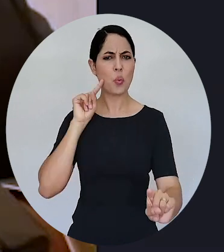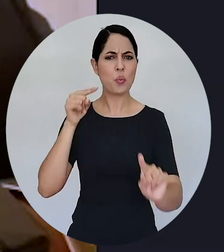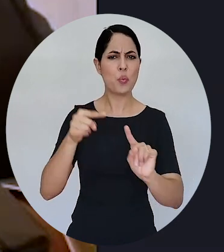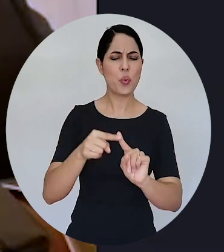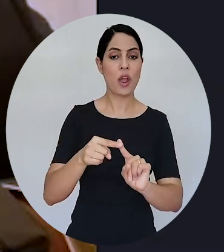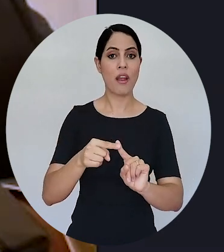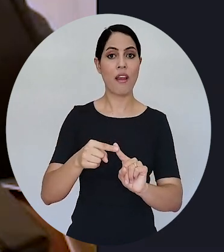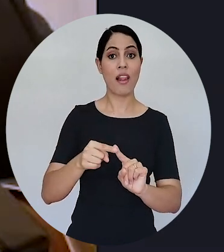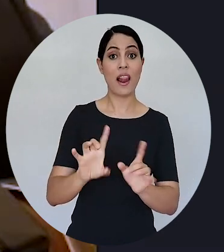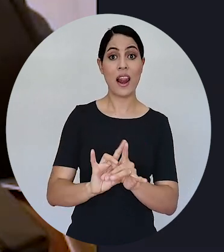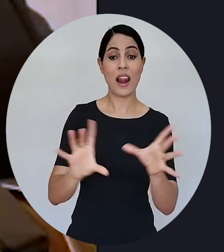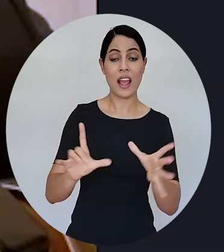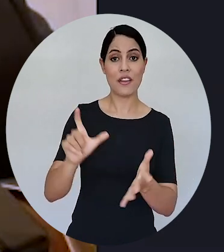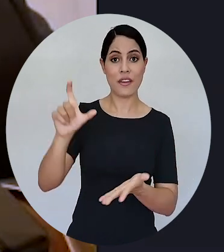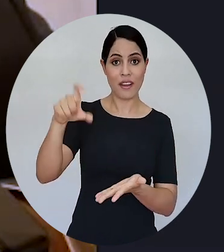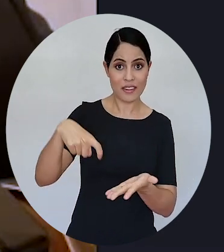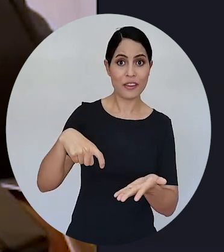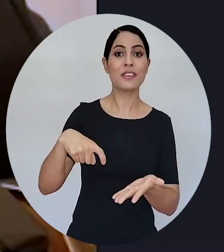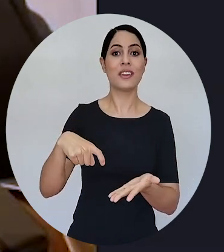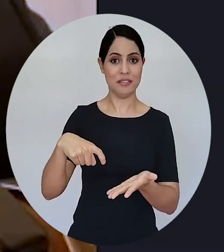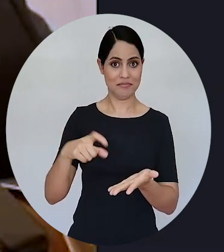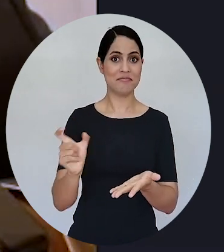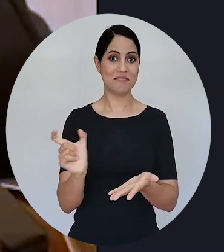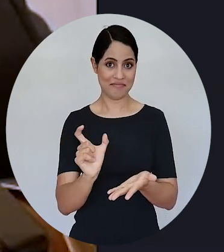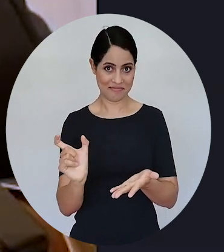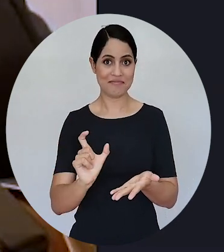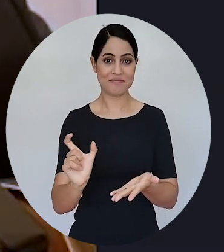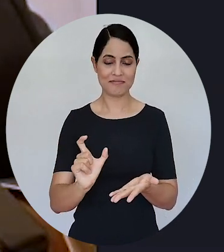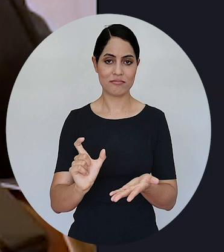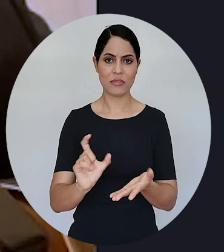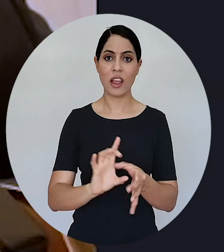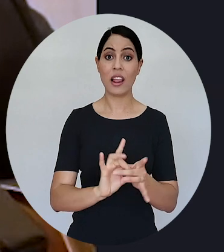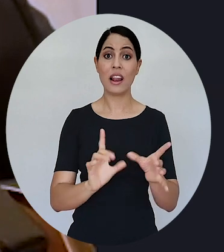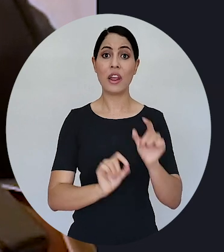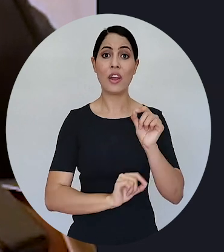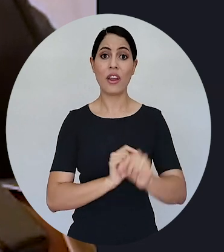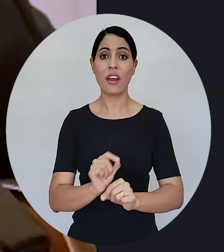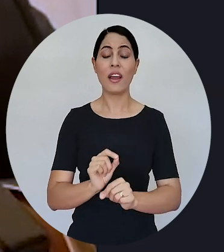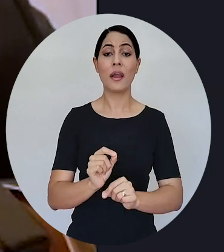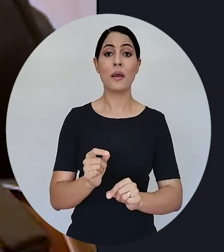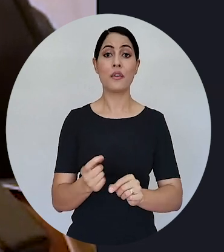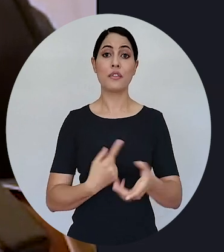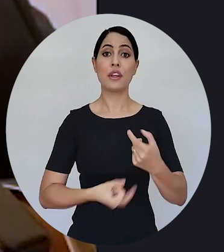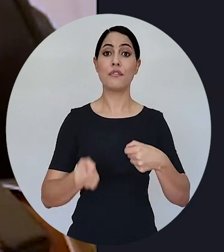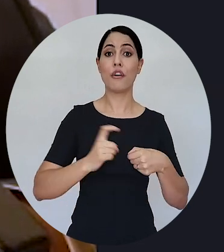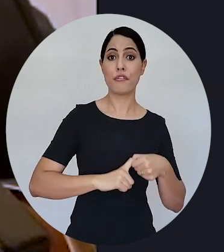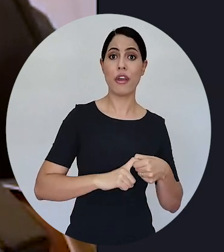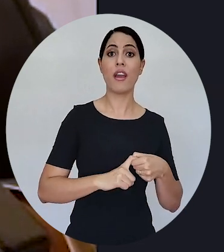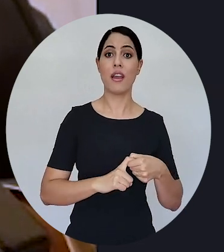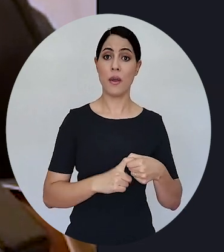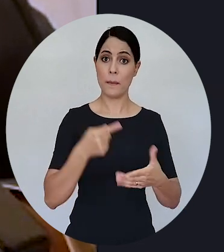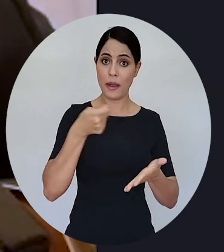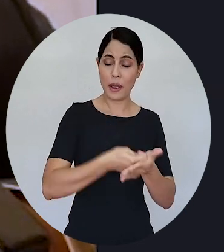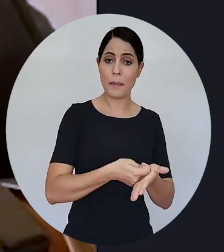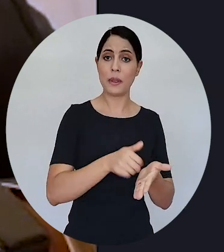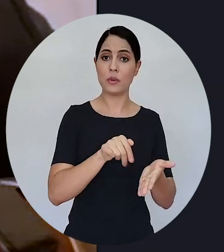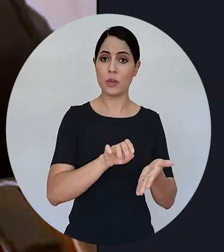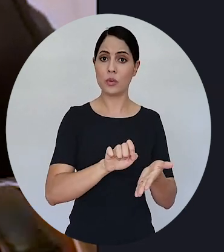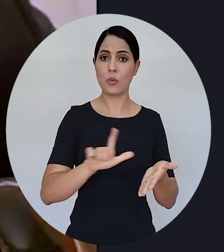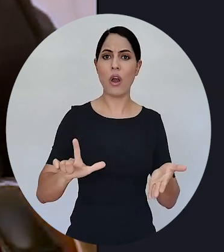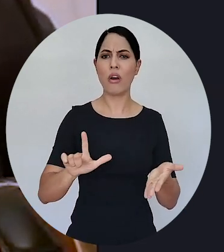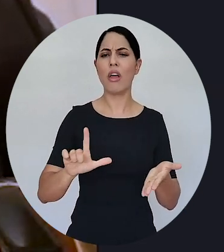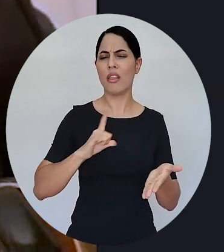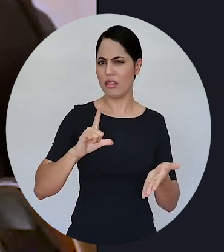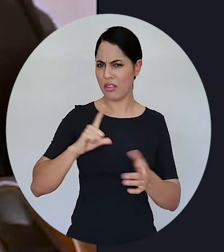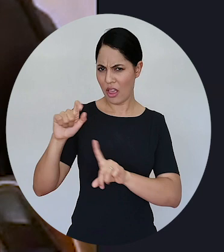ofertamos a possibilidade do advogado ter acesso a cartão de crédito com a devolução da